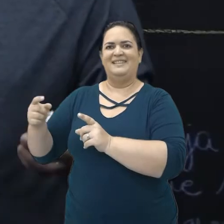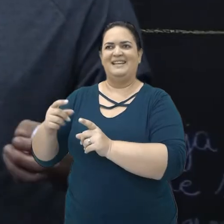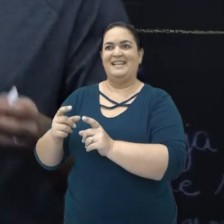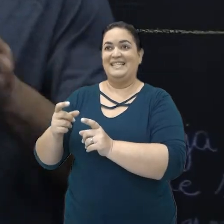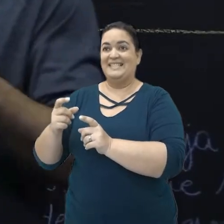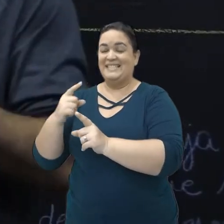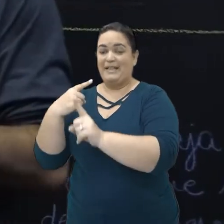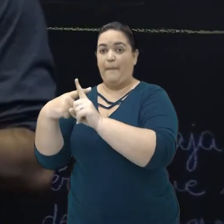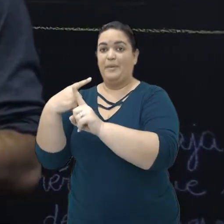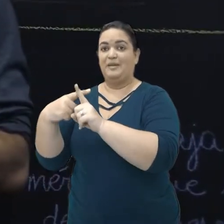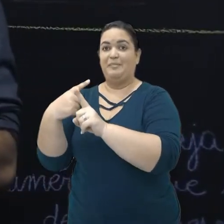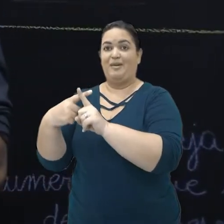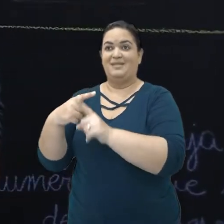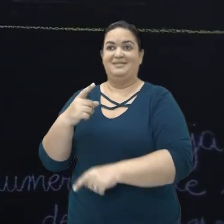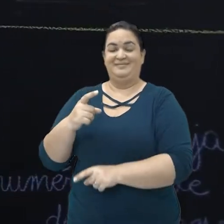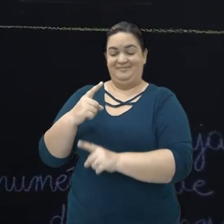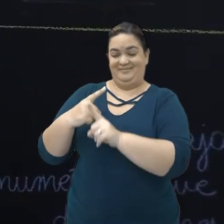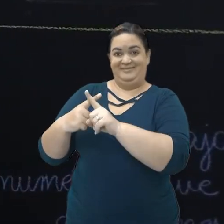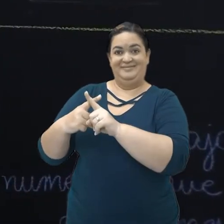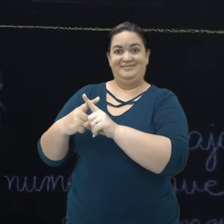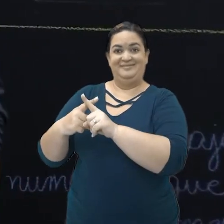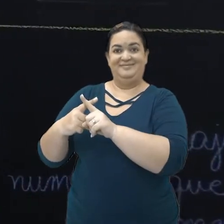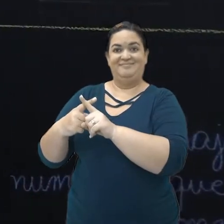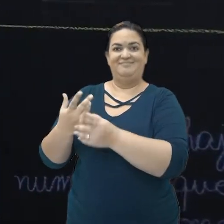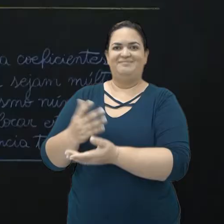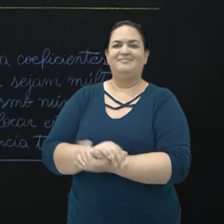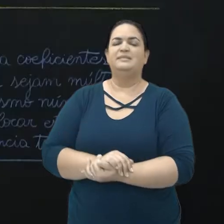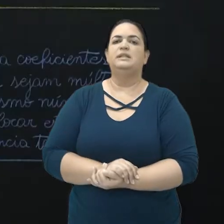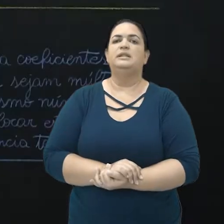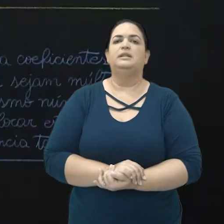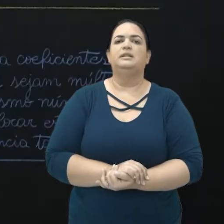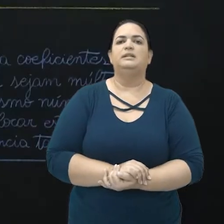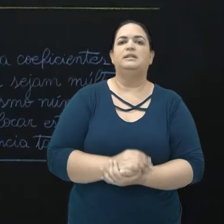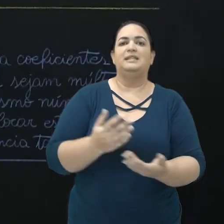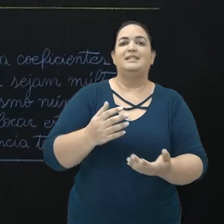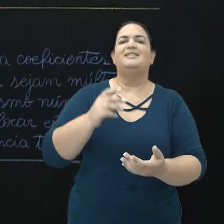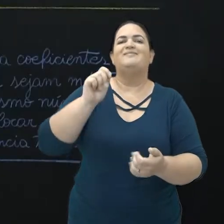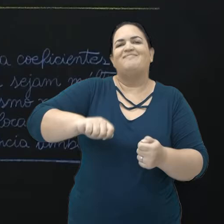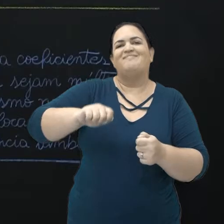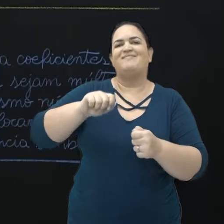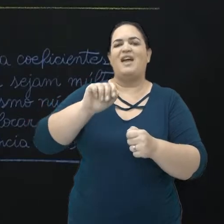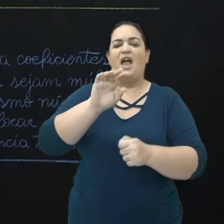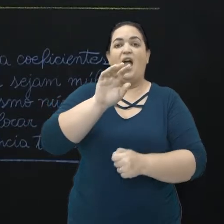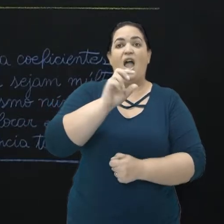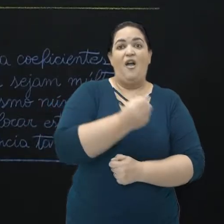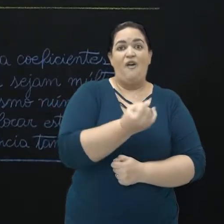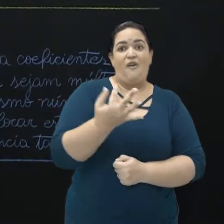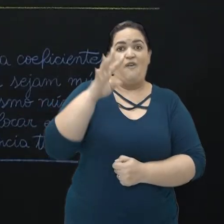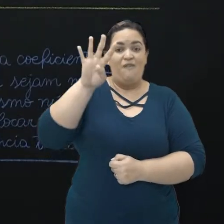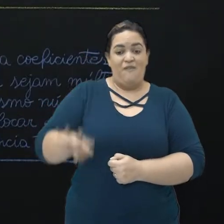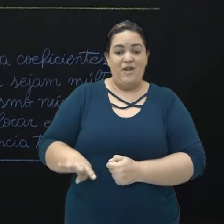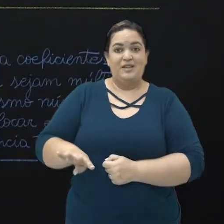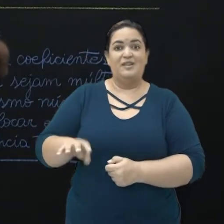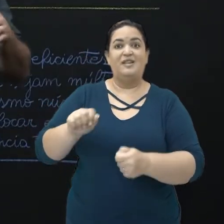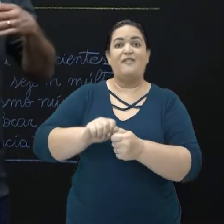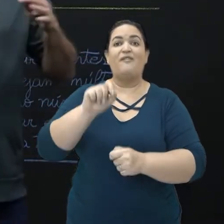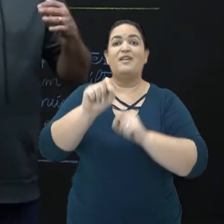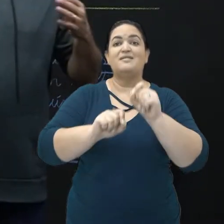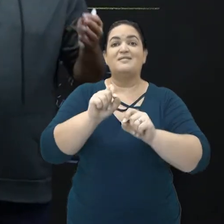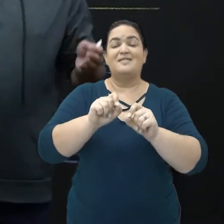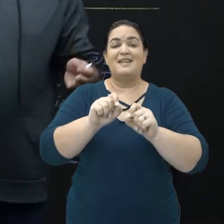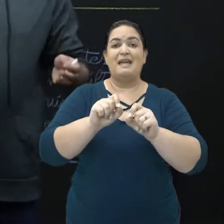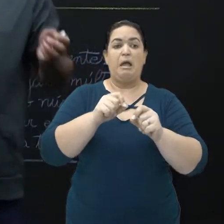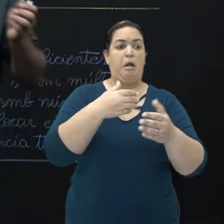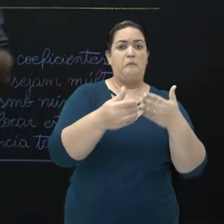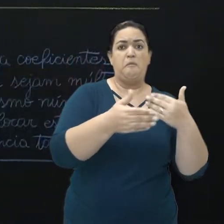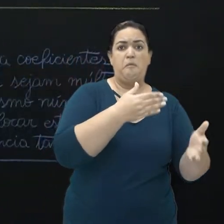da aula, a fatoração justamente faz isso. Ela transforma uma expressão que é formada por um número qualquer